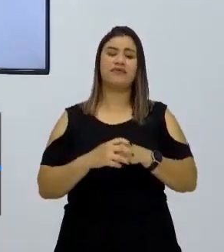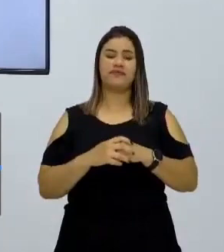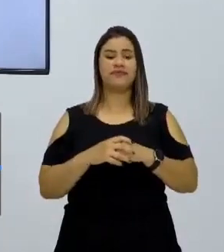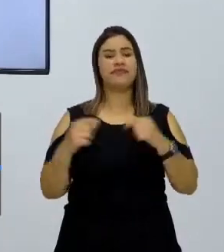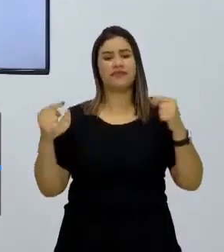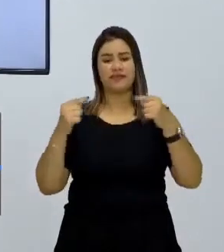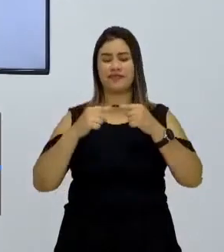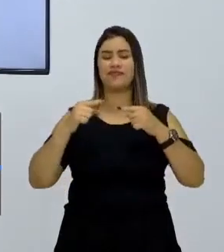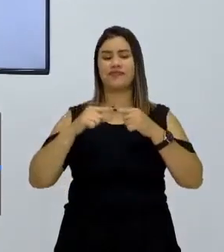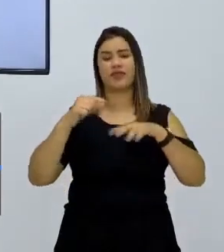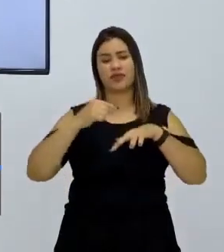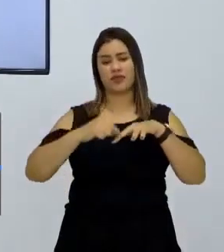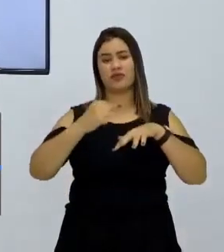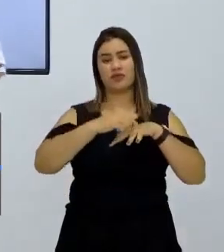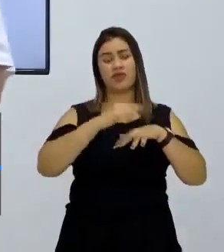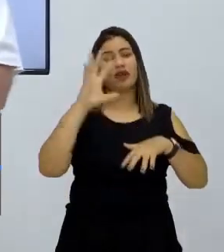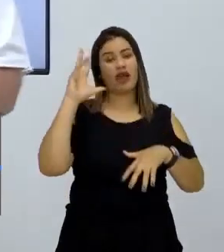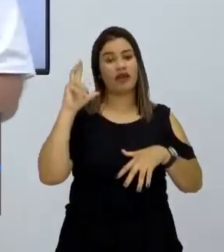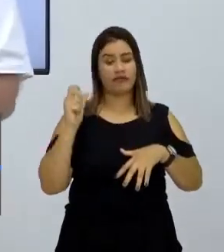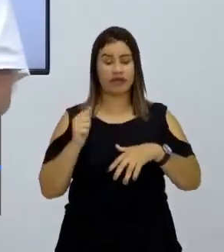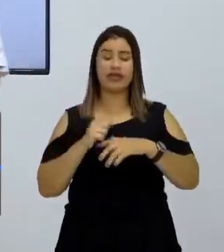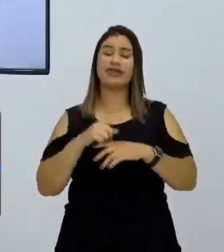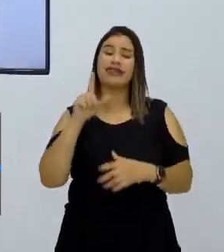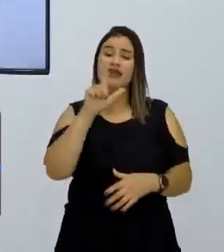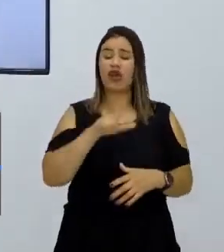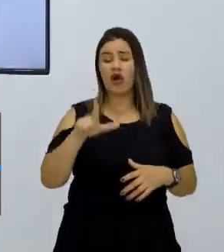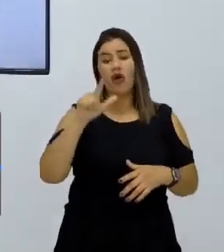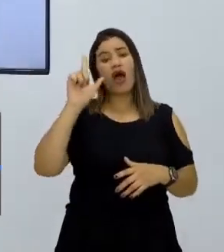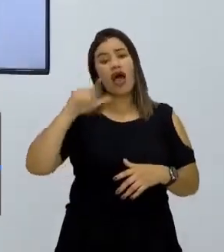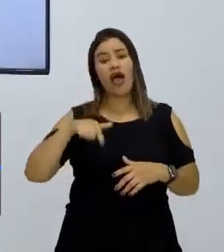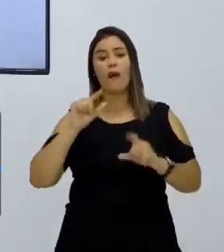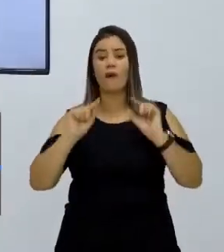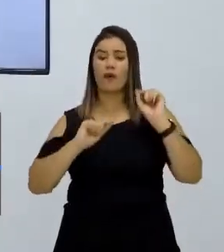no continente africano. E, logicamente, é um continente que deve